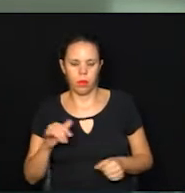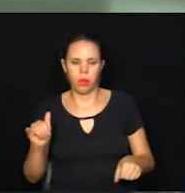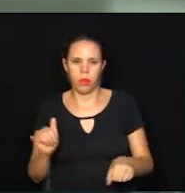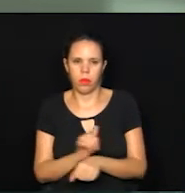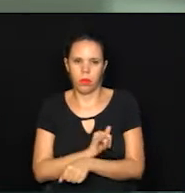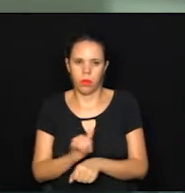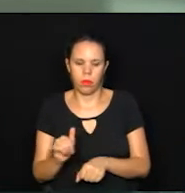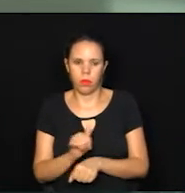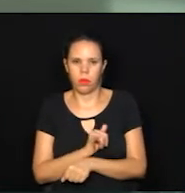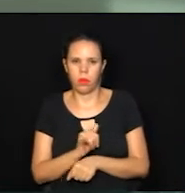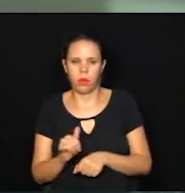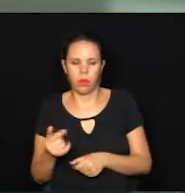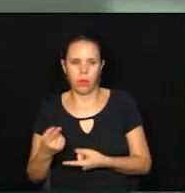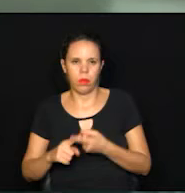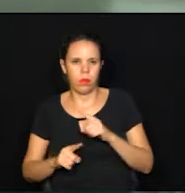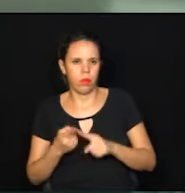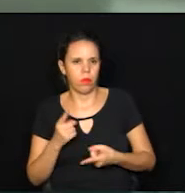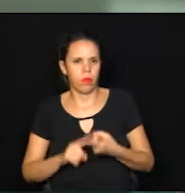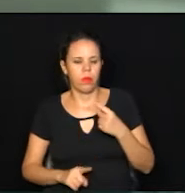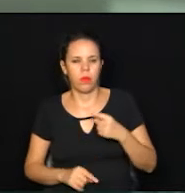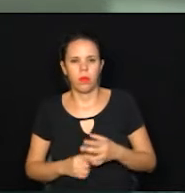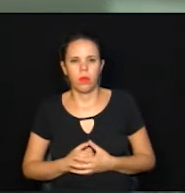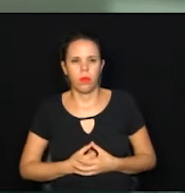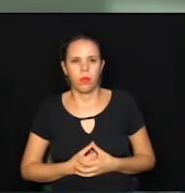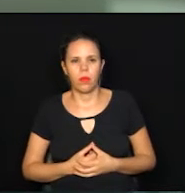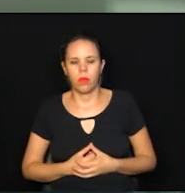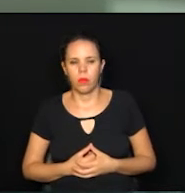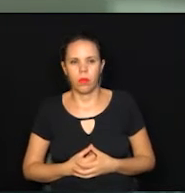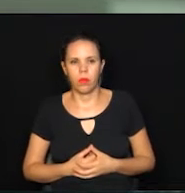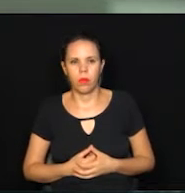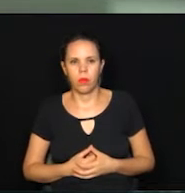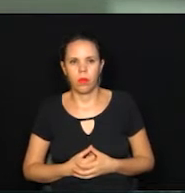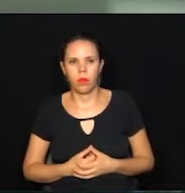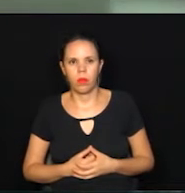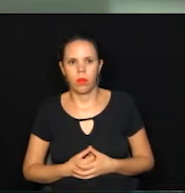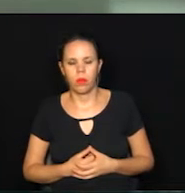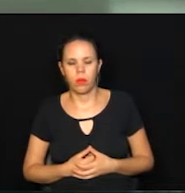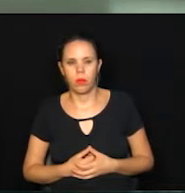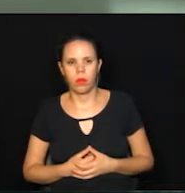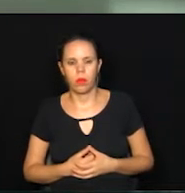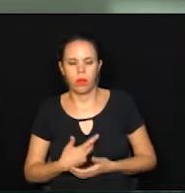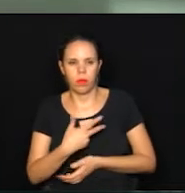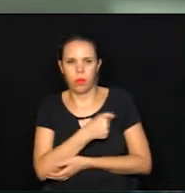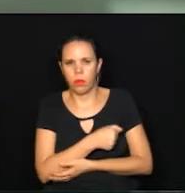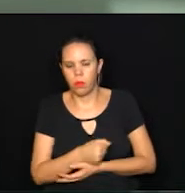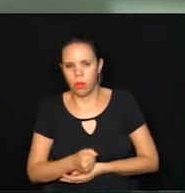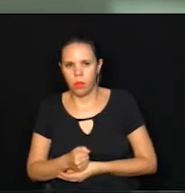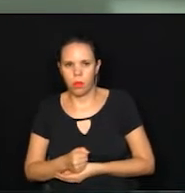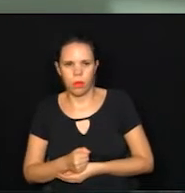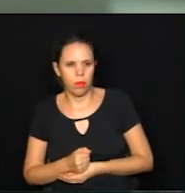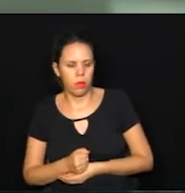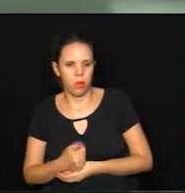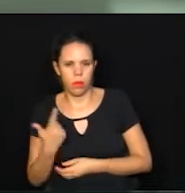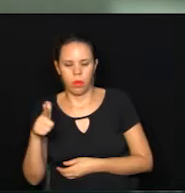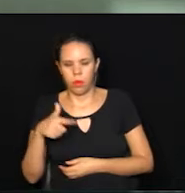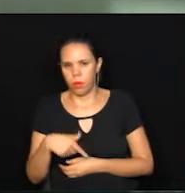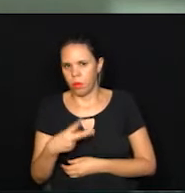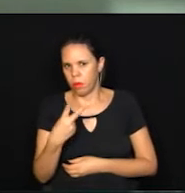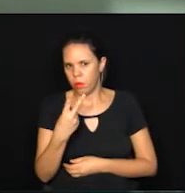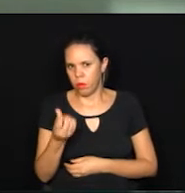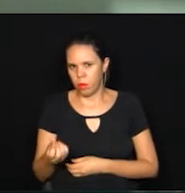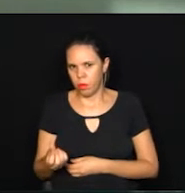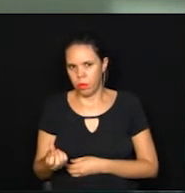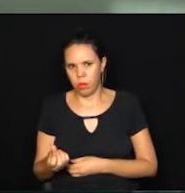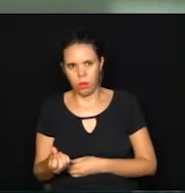estratégia, ter buscado acordos internacionais, ter buscado uma vacina, e os outros